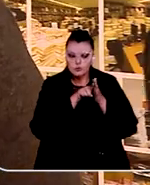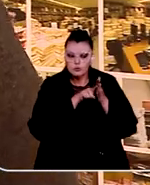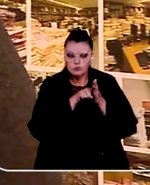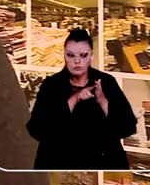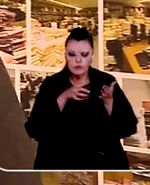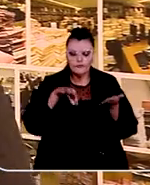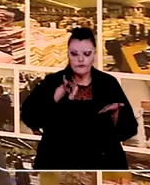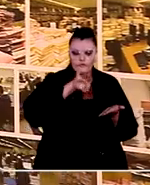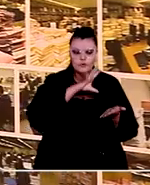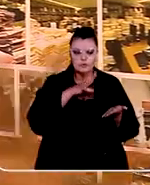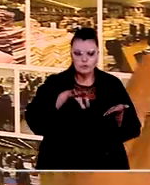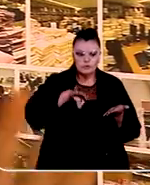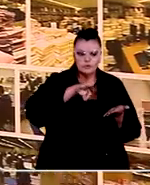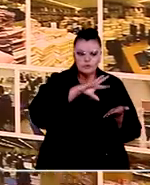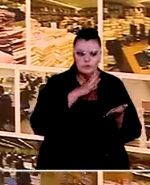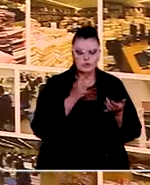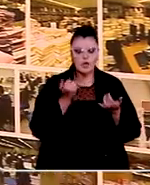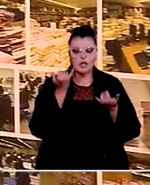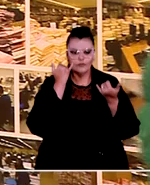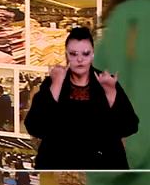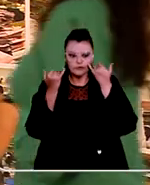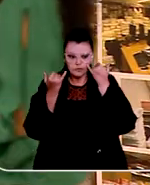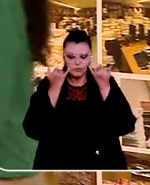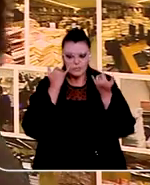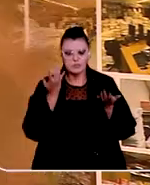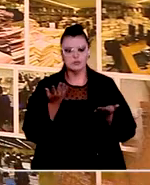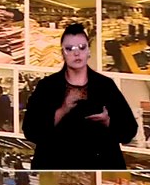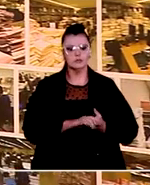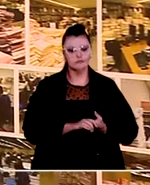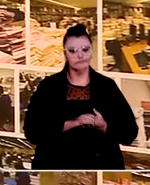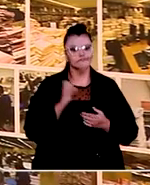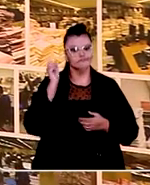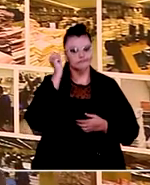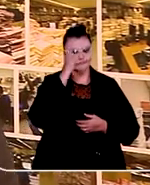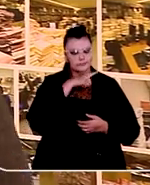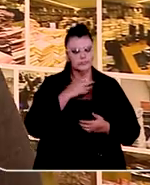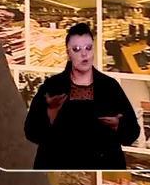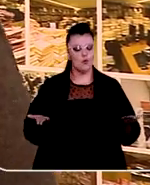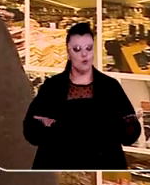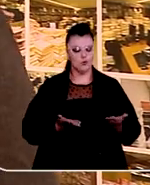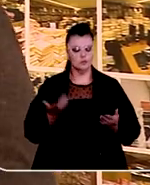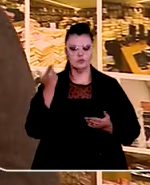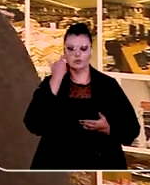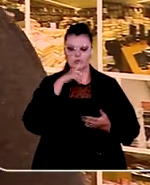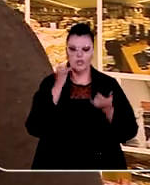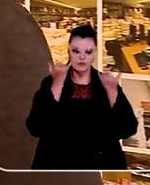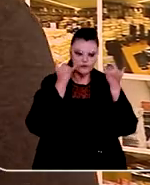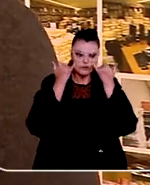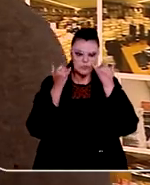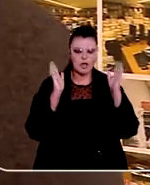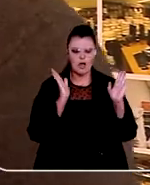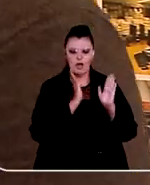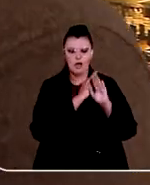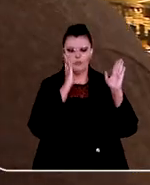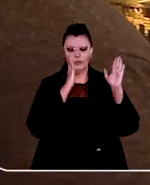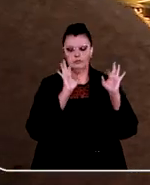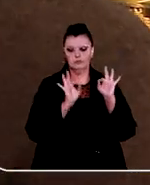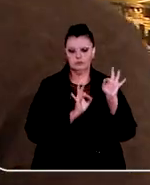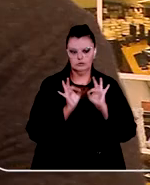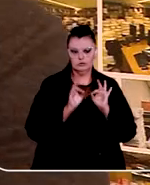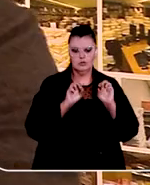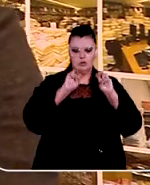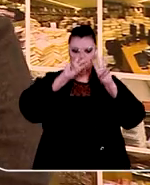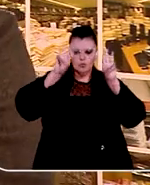6 anos e já era tudo digital Ainda bem né os processos são todos digitais E se a gente precisasse